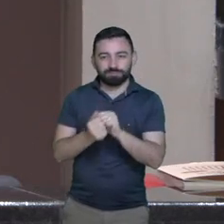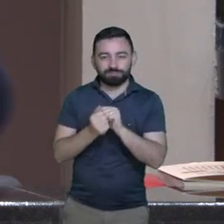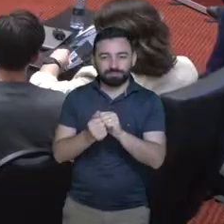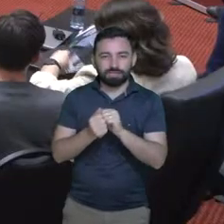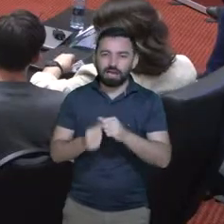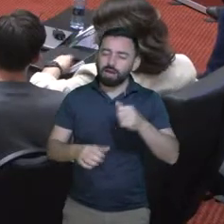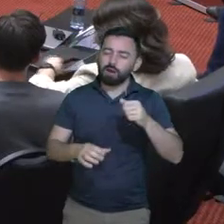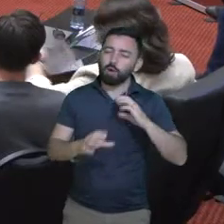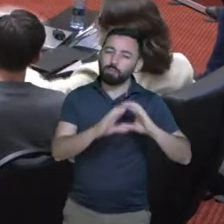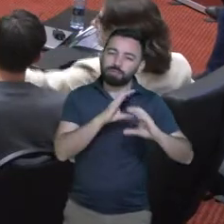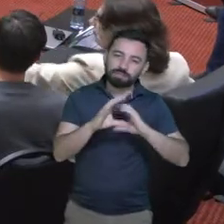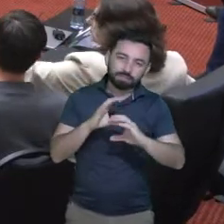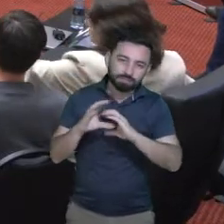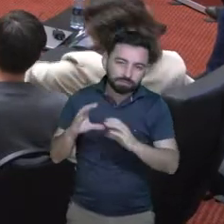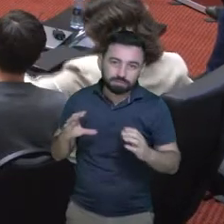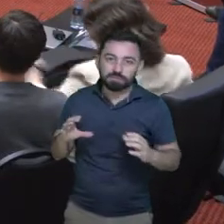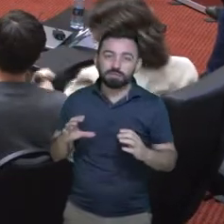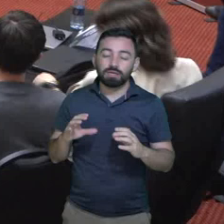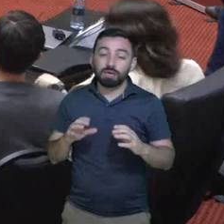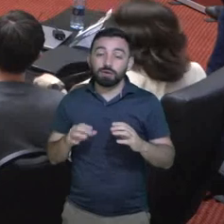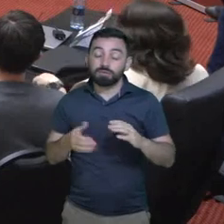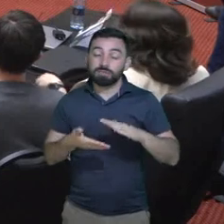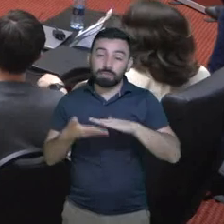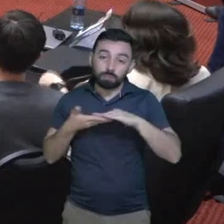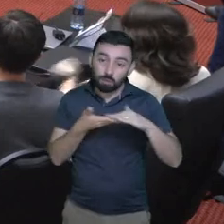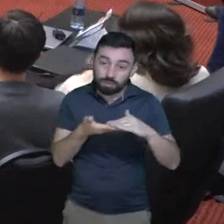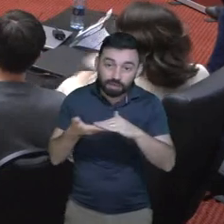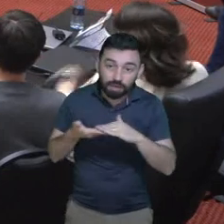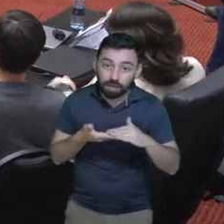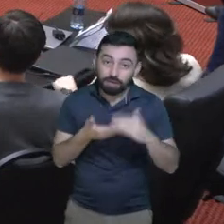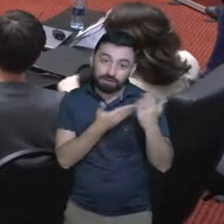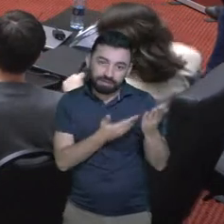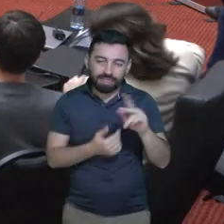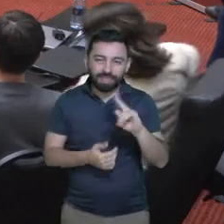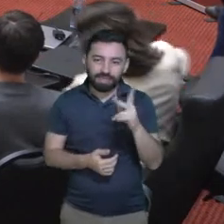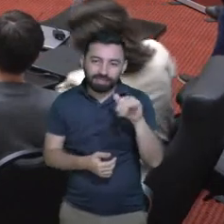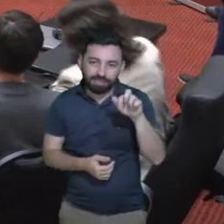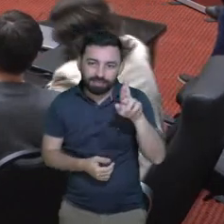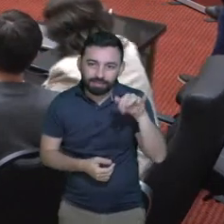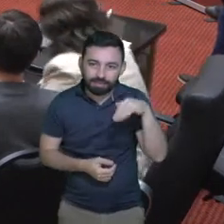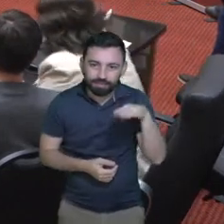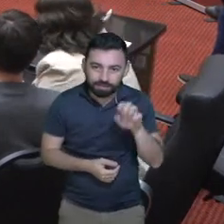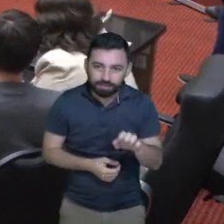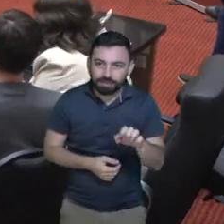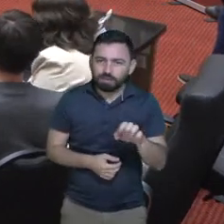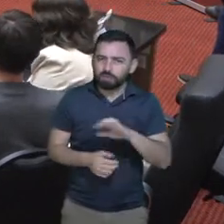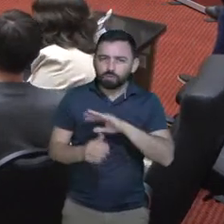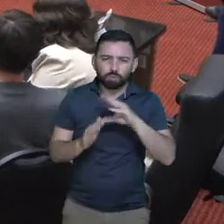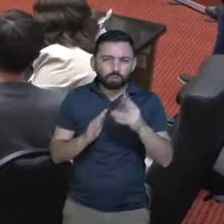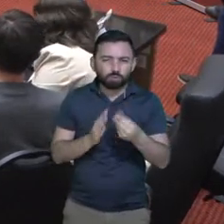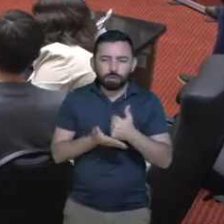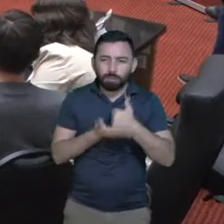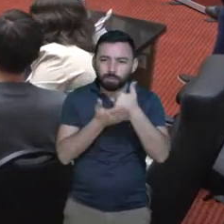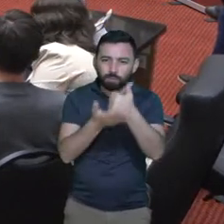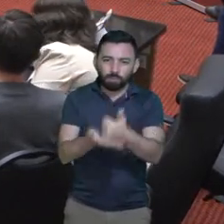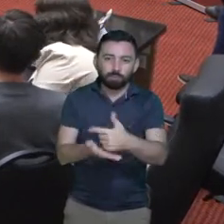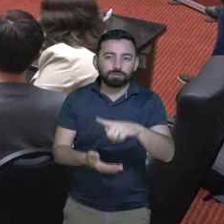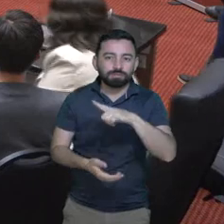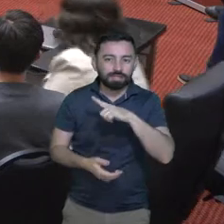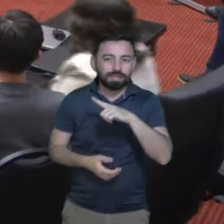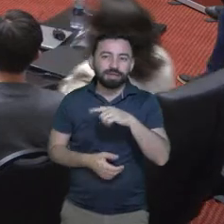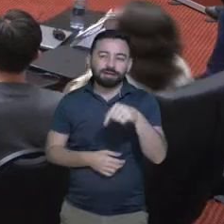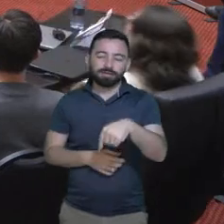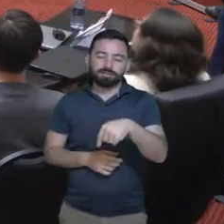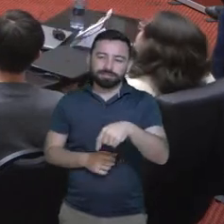da comunicação seja Do cerimonial aqui em nome do Henrique seja todo o suporte aqui que nós recebemos né